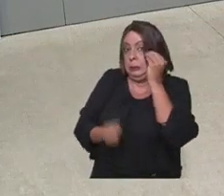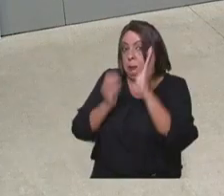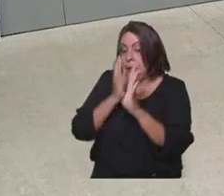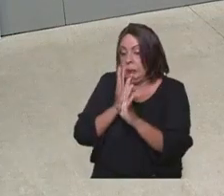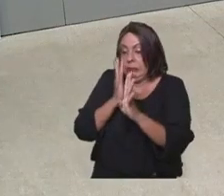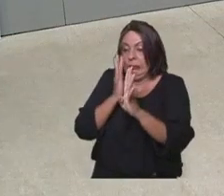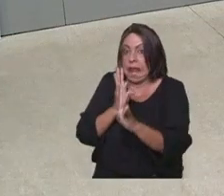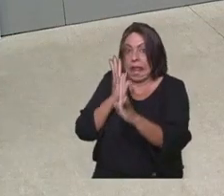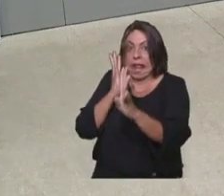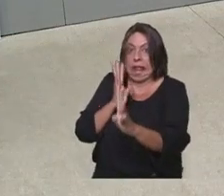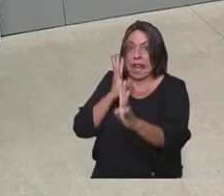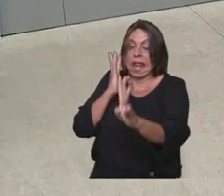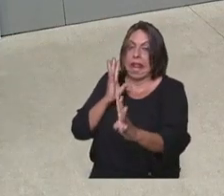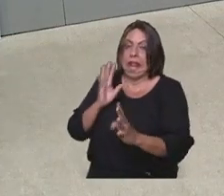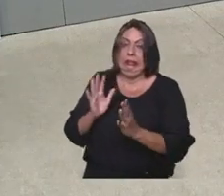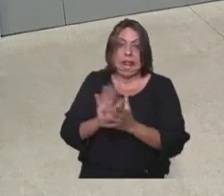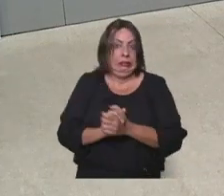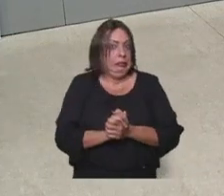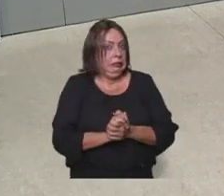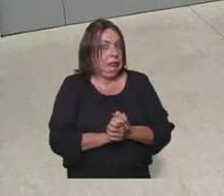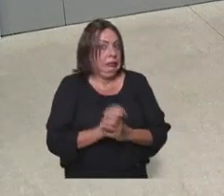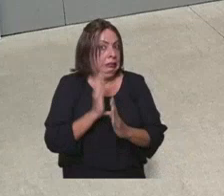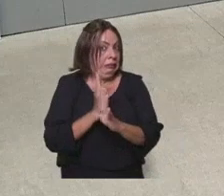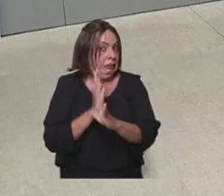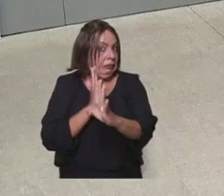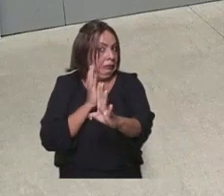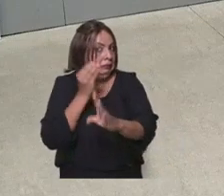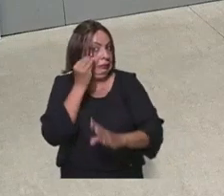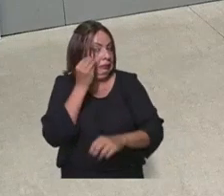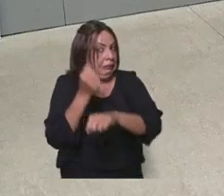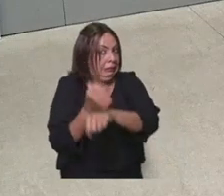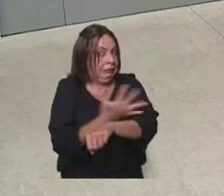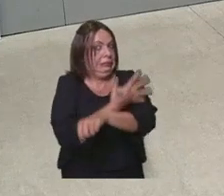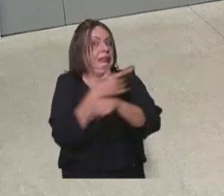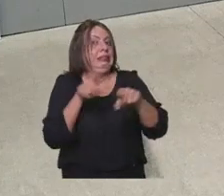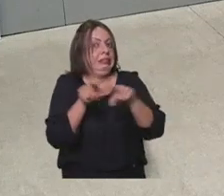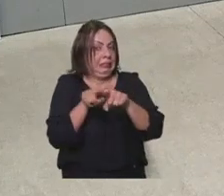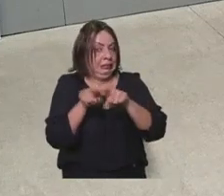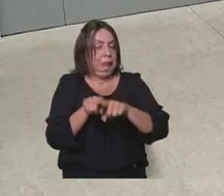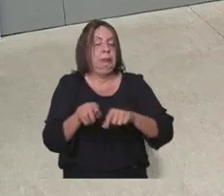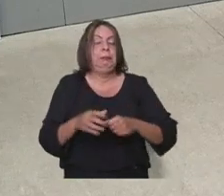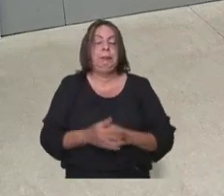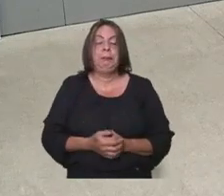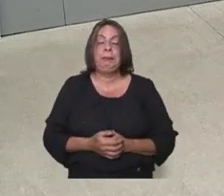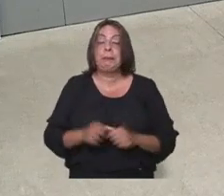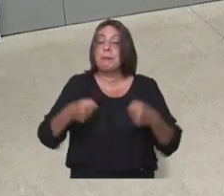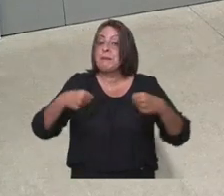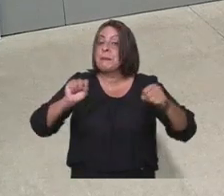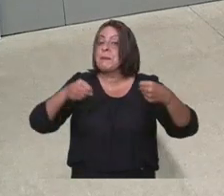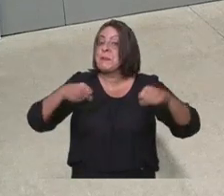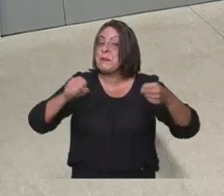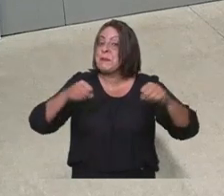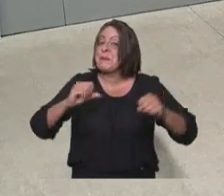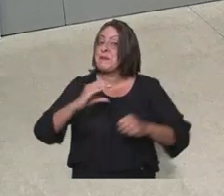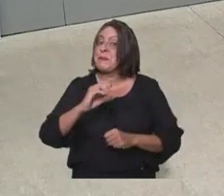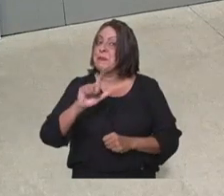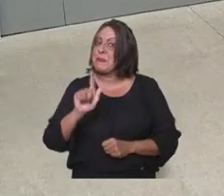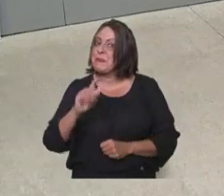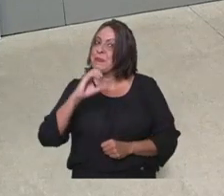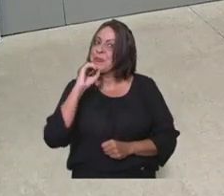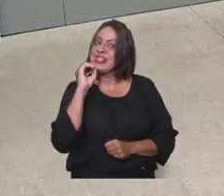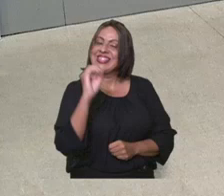só aumenta. Aumenta a expectativa, aumenta a emoção. É o nosso segundo prêmio. Vale uma moto Honda